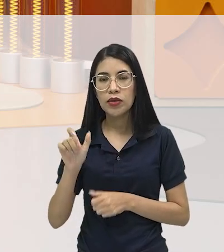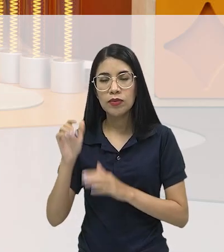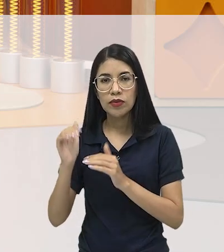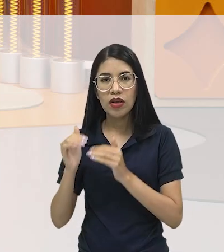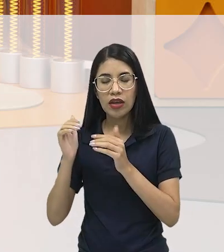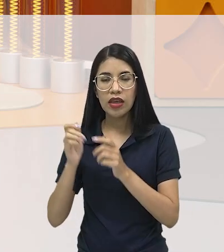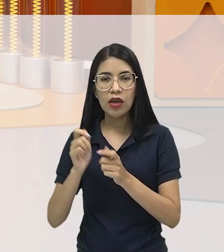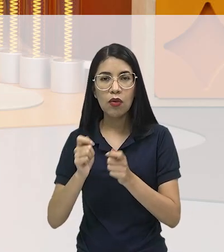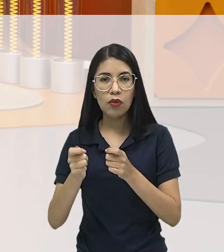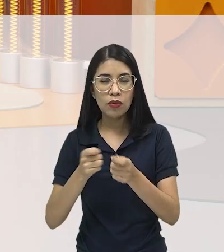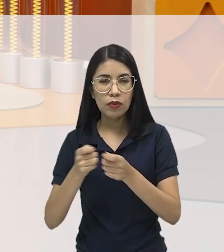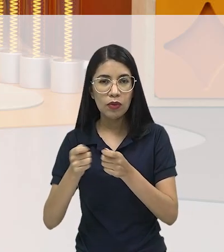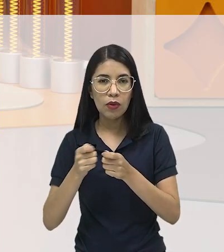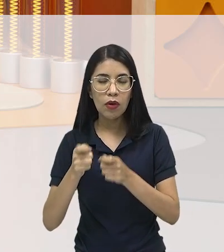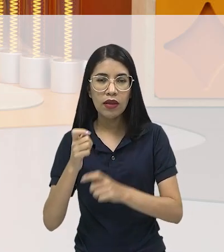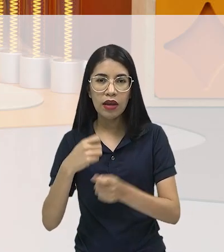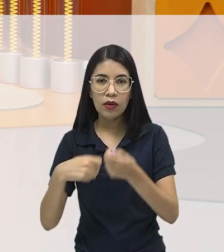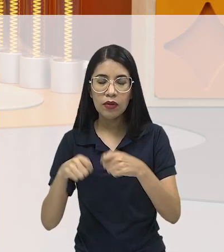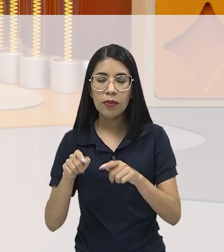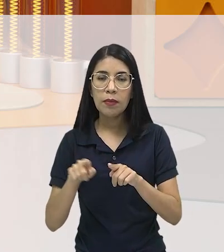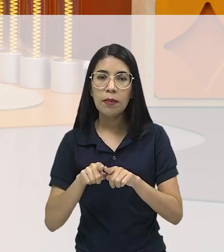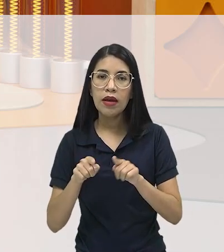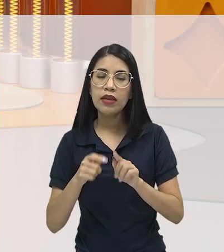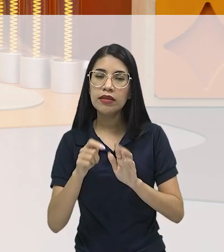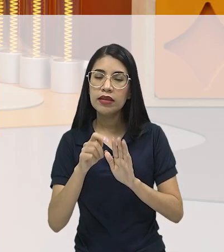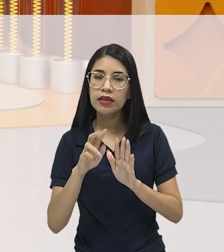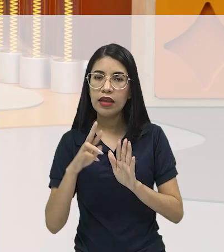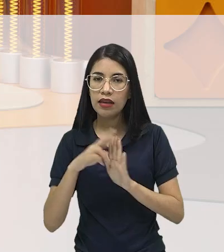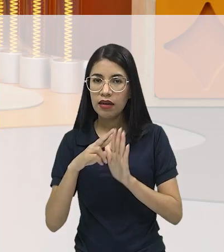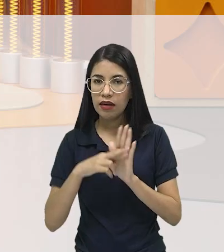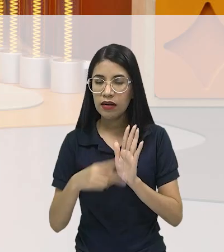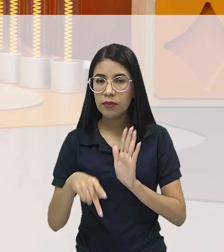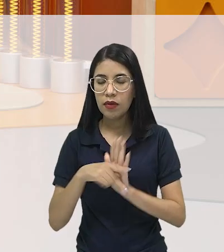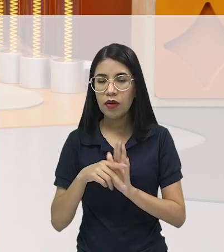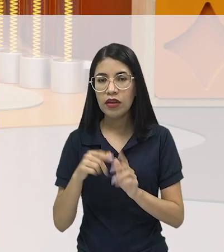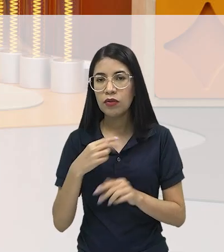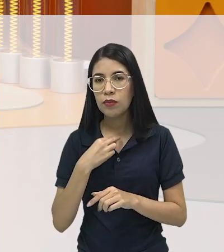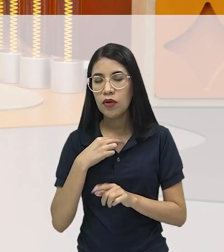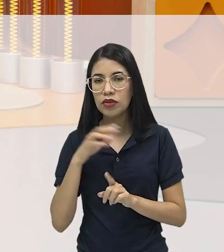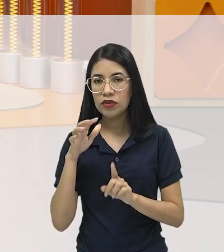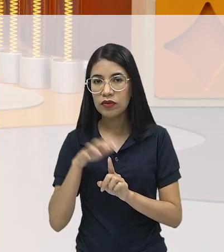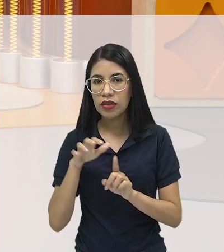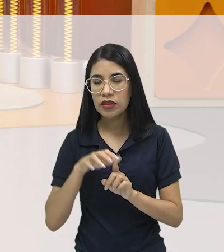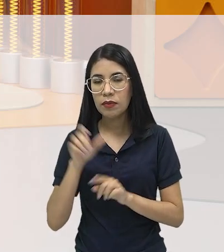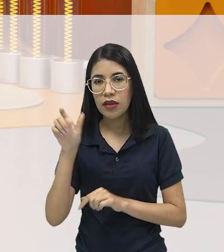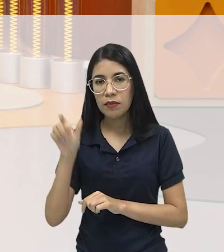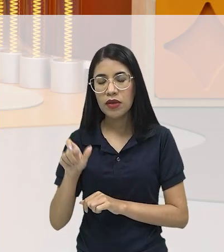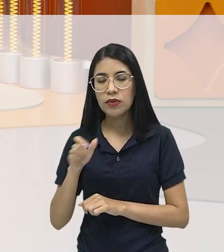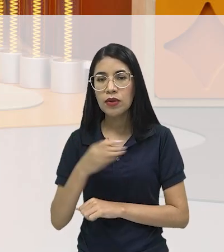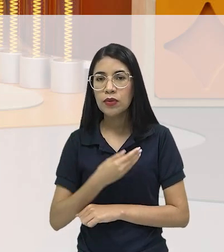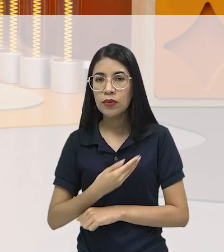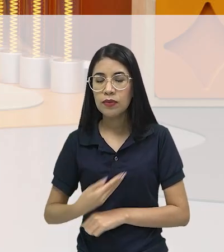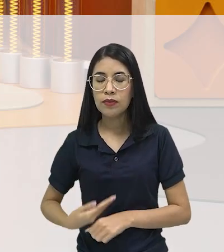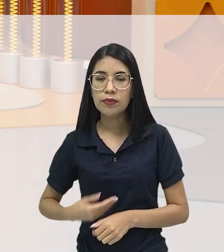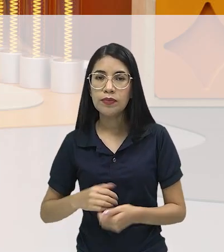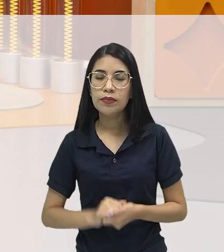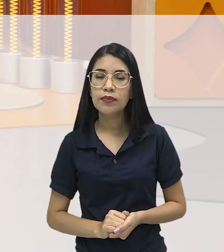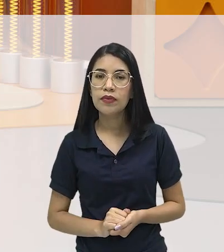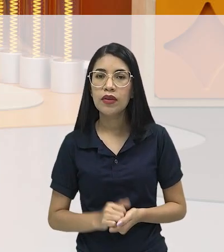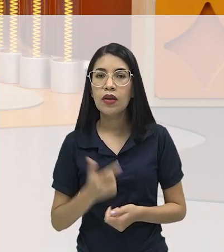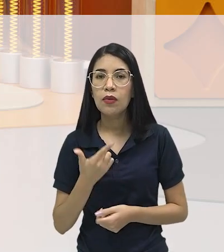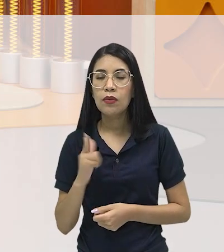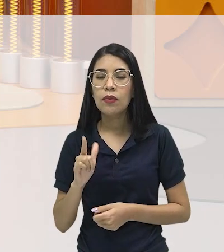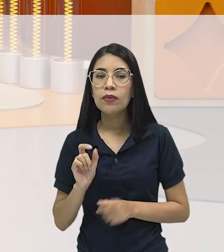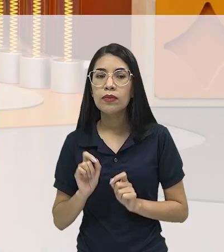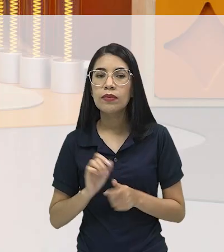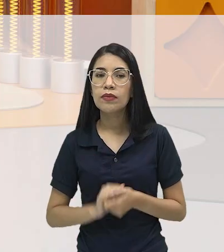mercado, que a economia tem regras próprias que não deveriam ser interferidas pela figura do Estado. E nosso último